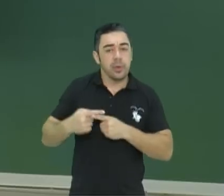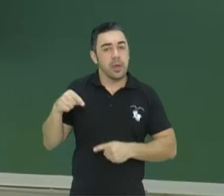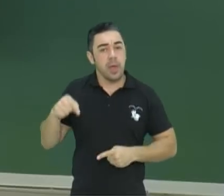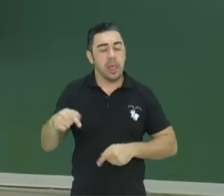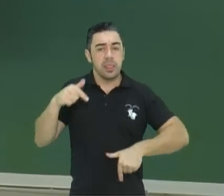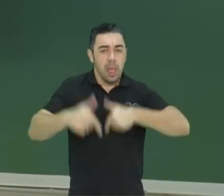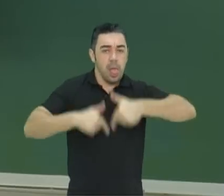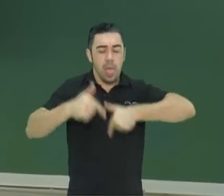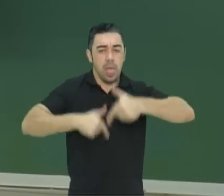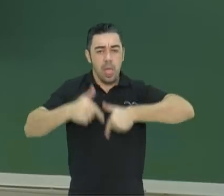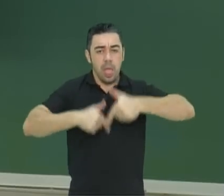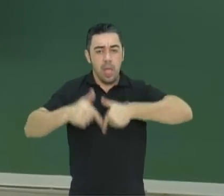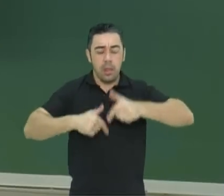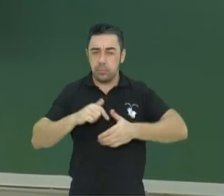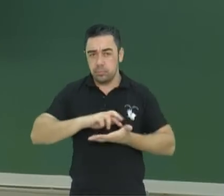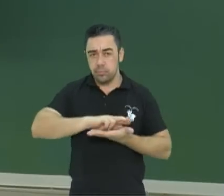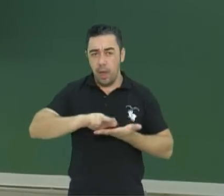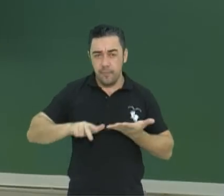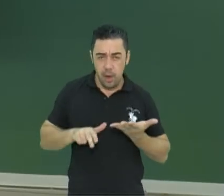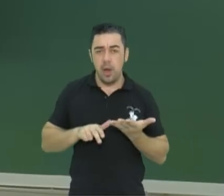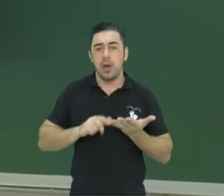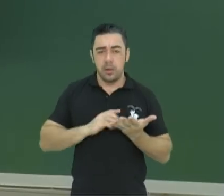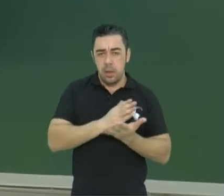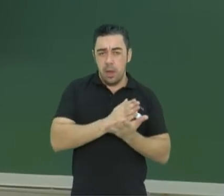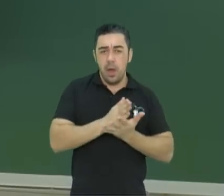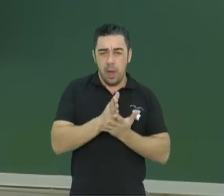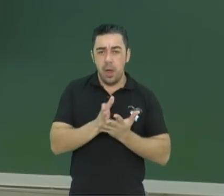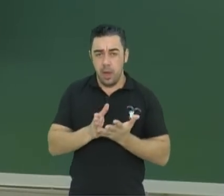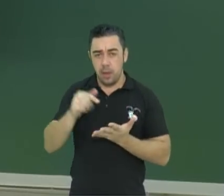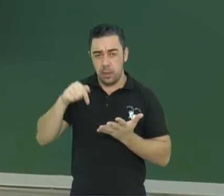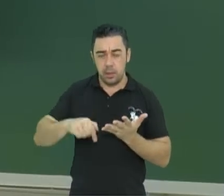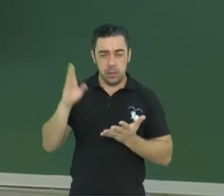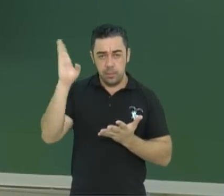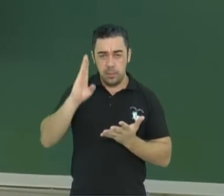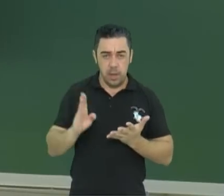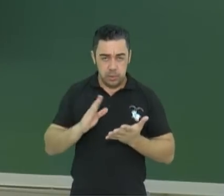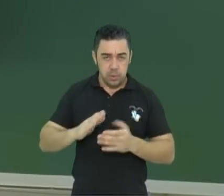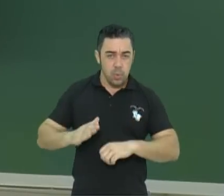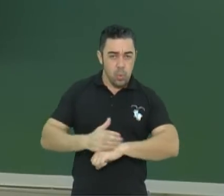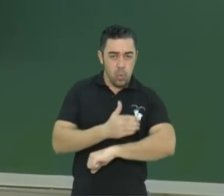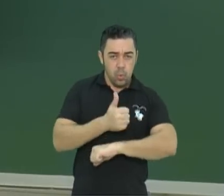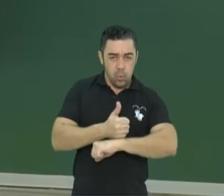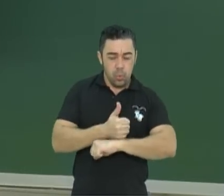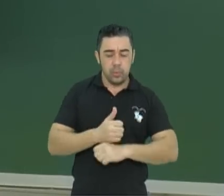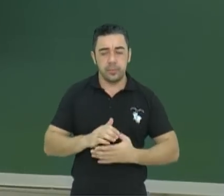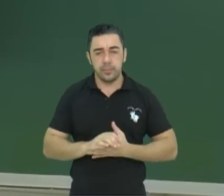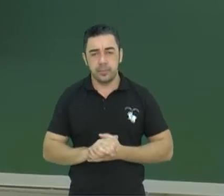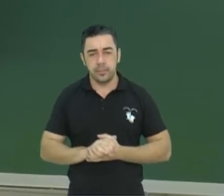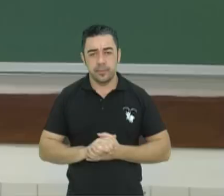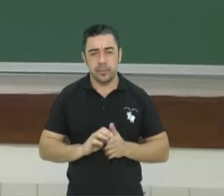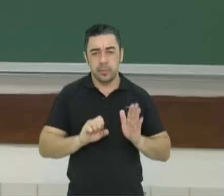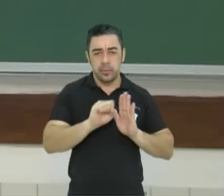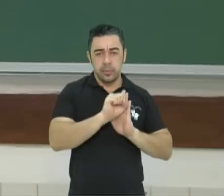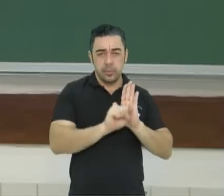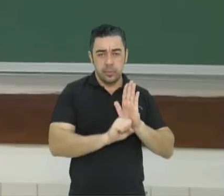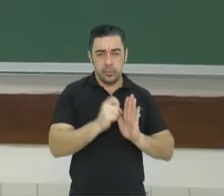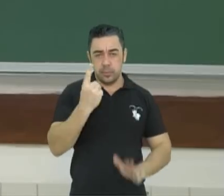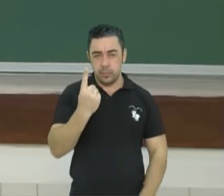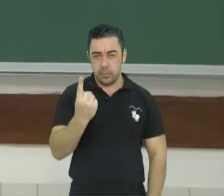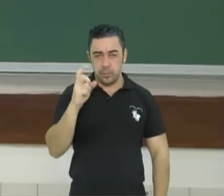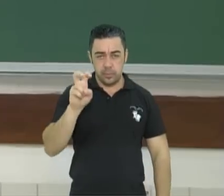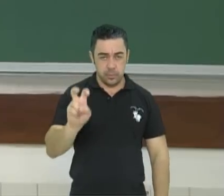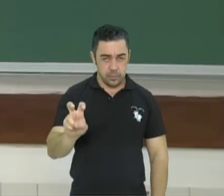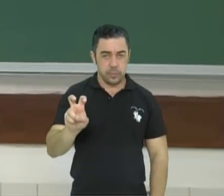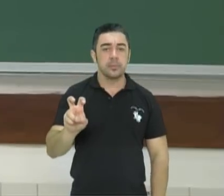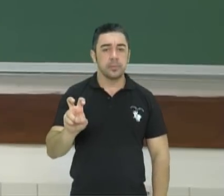no comércio, em várias atividades econômicas do Brasil colônia. Então, ali no século XV, né, quando os